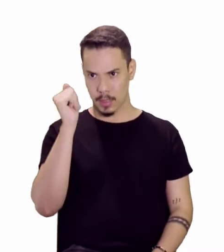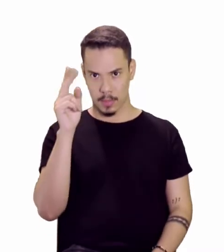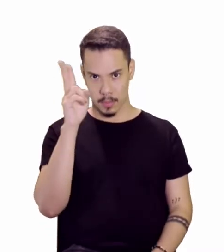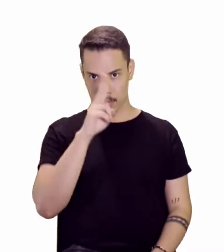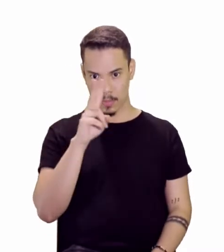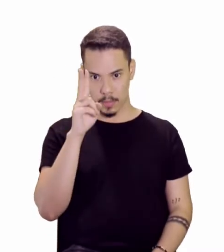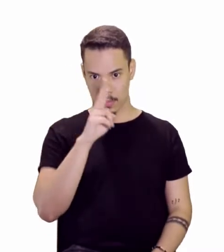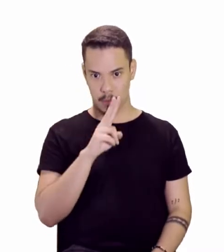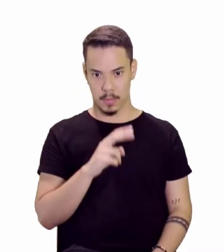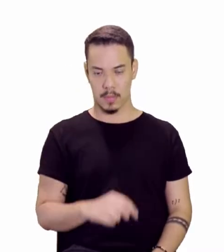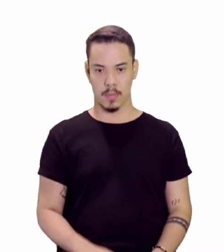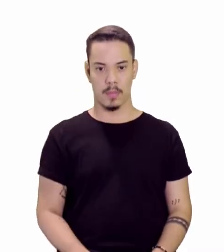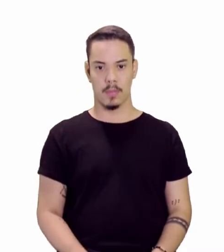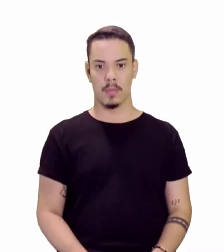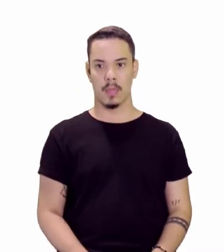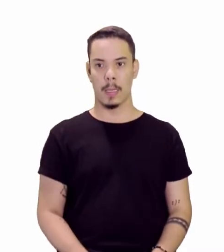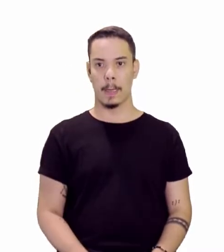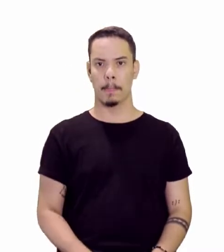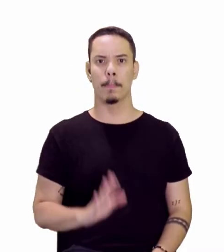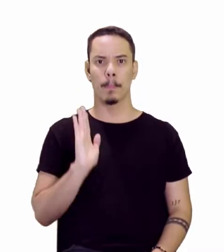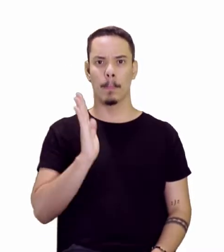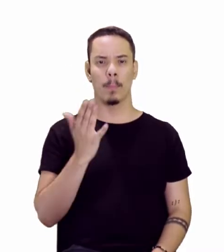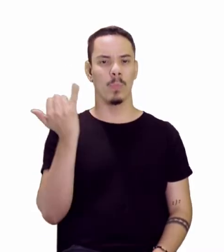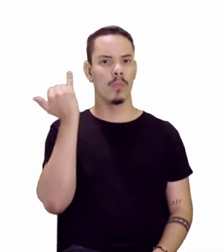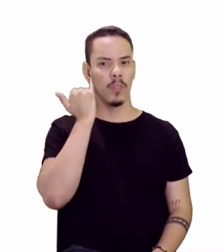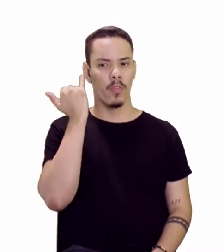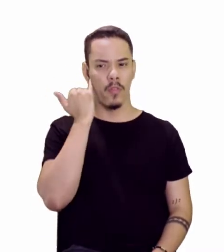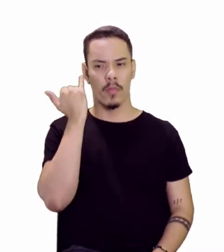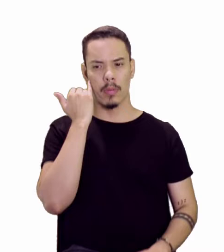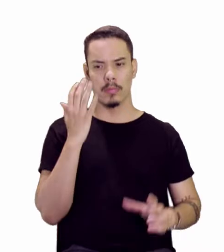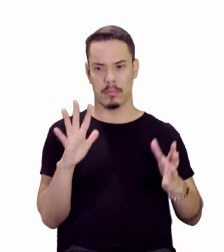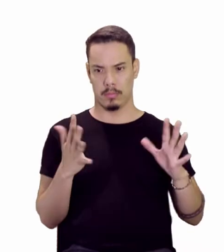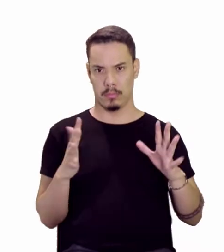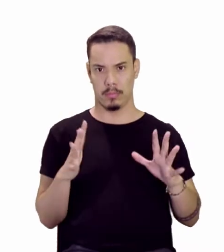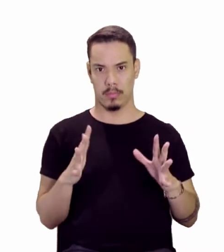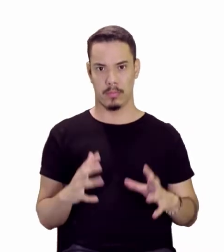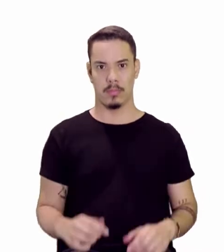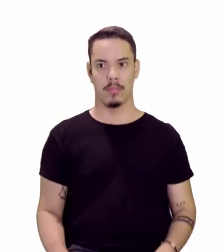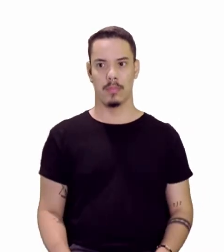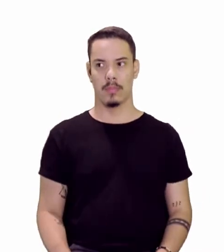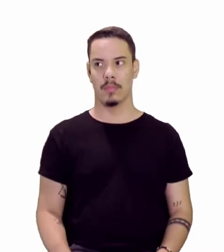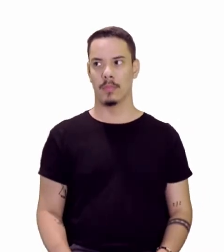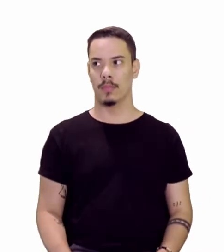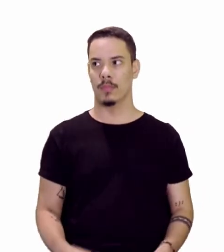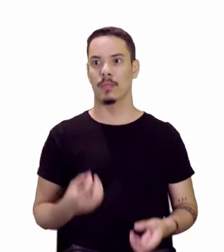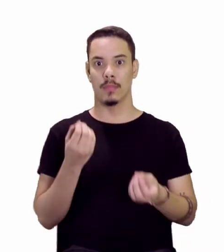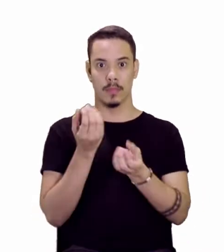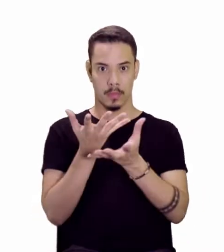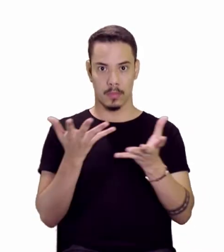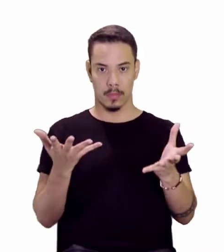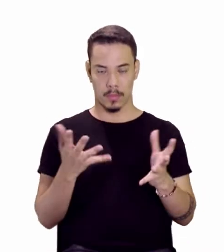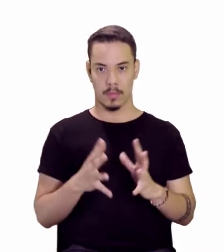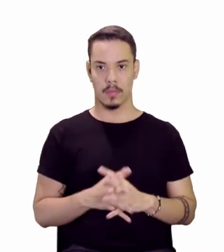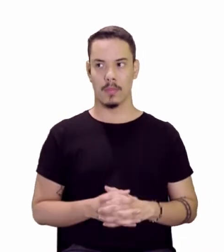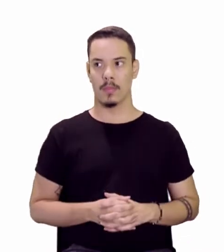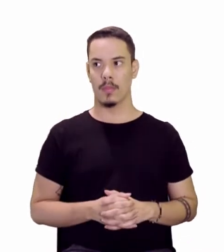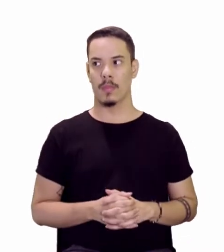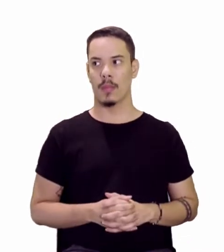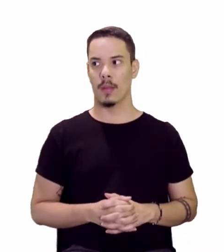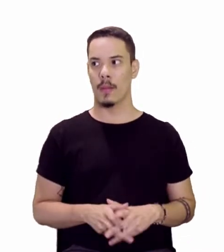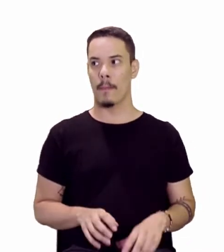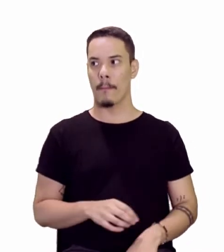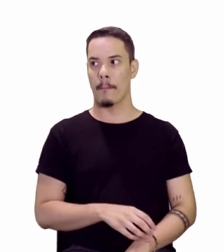Deise? Do Arquimedes, é? Eu ouvi falar já. Já? Bora contar pro pessoal. Então vamos, pessoal, dá uma olhadinha aqui.